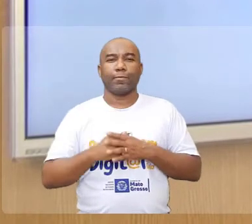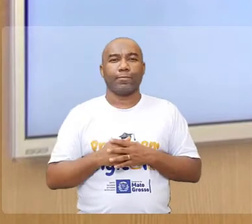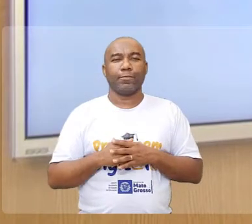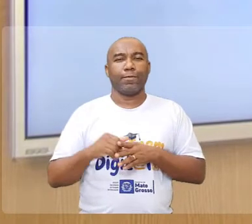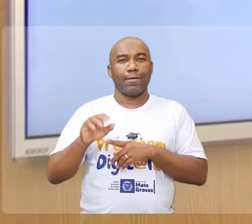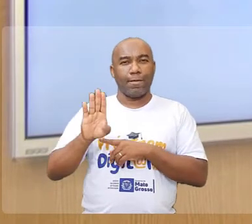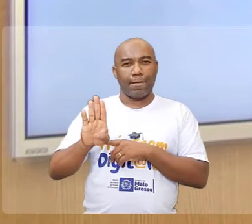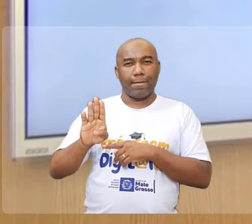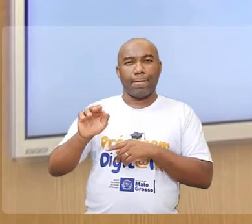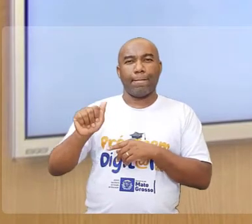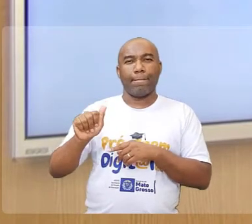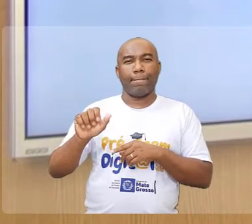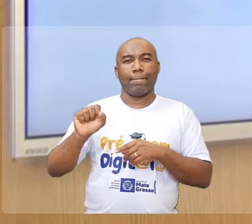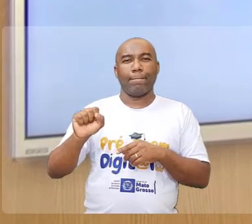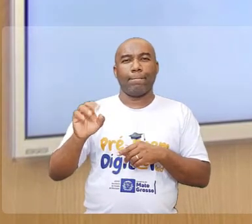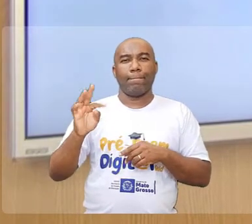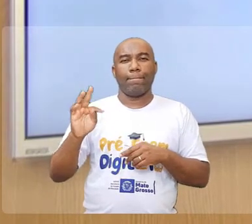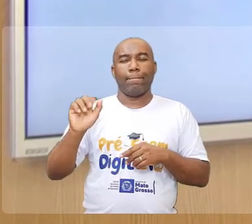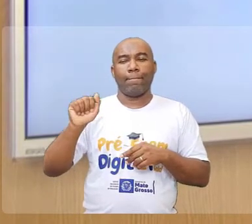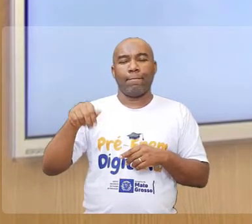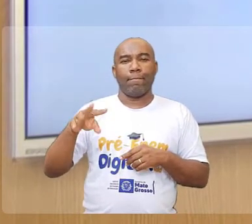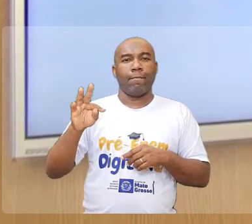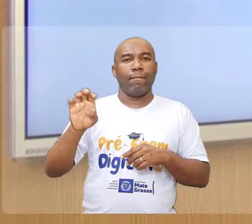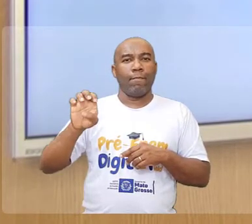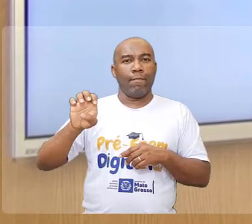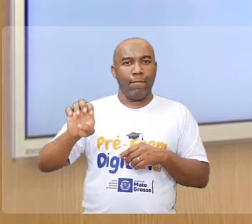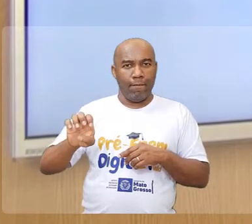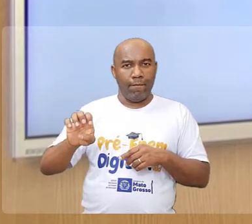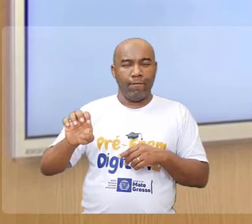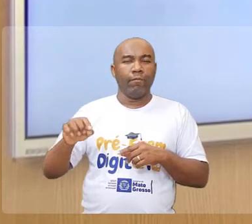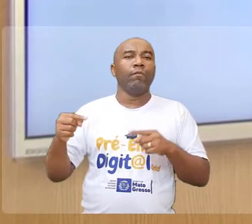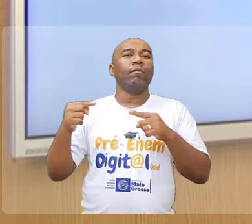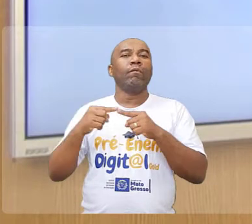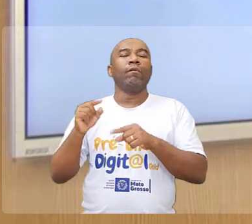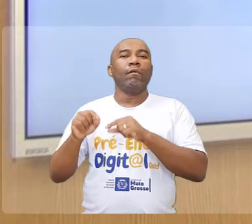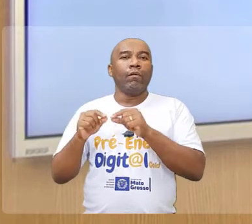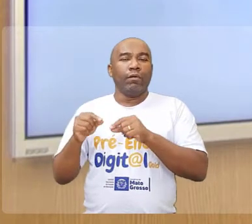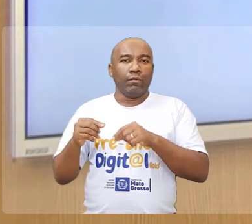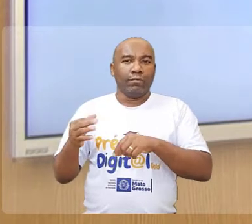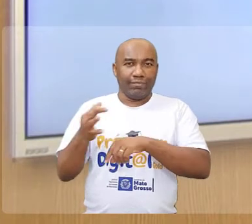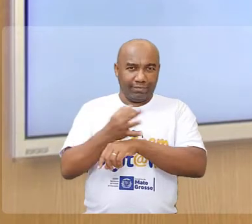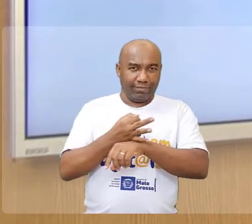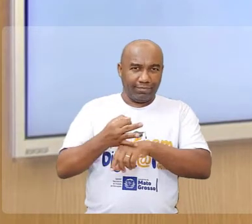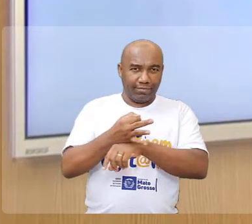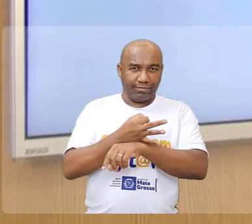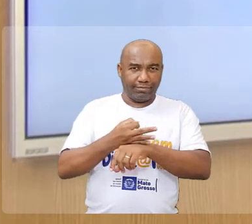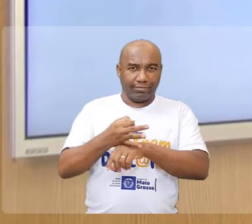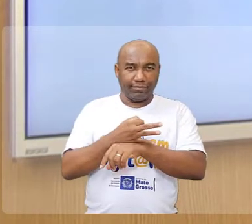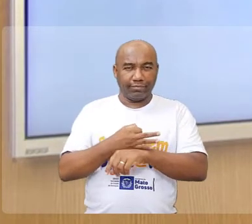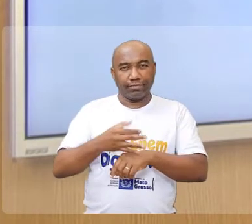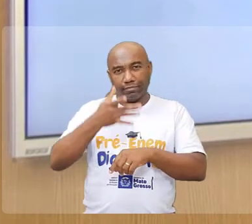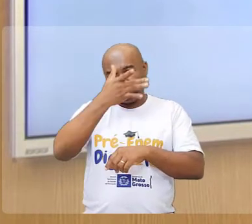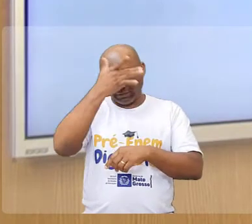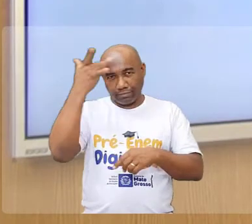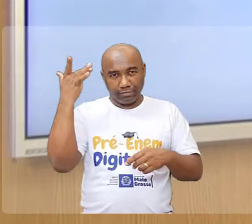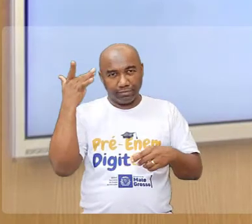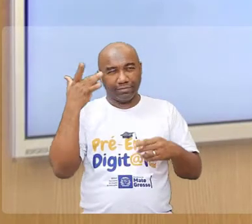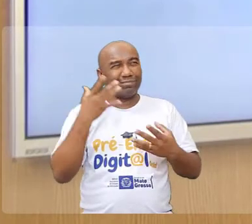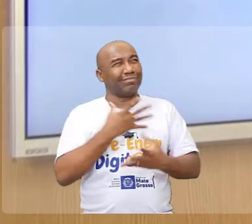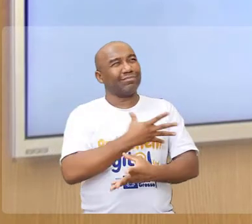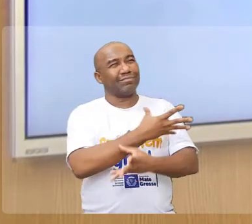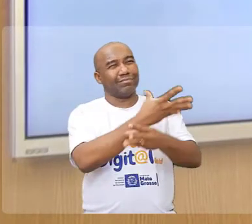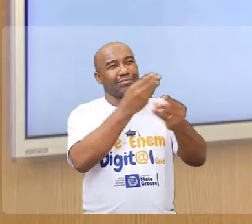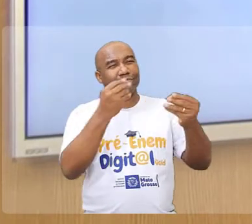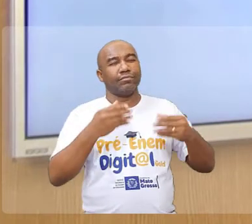tenho frases e inúmeras construções. Nas férias, as pessoas descansam